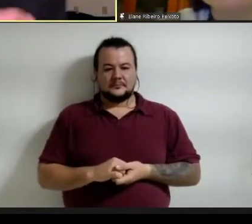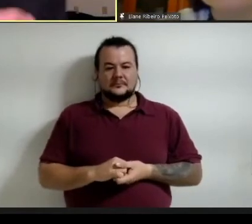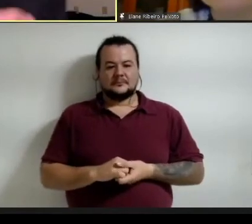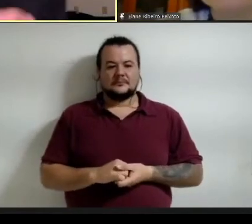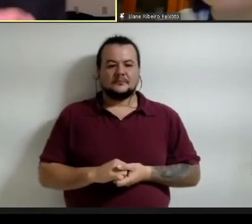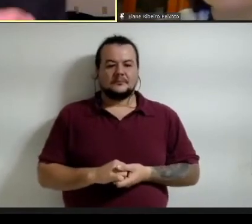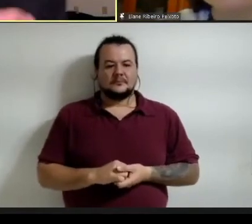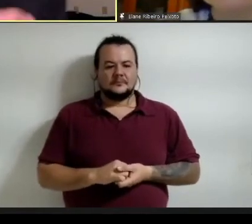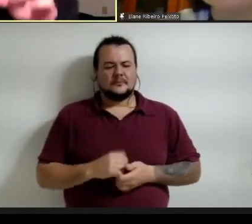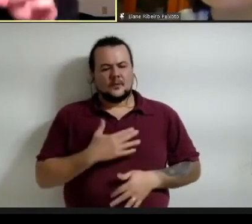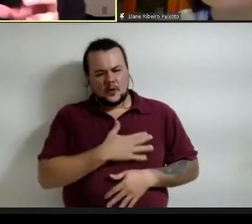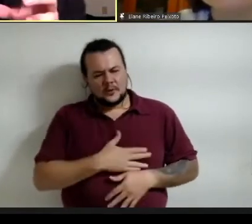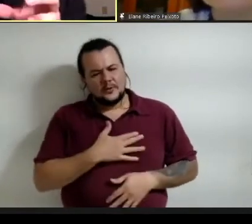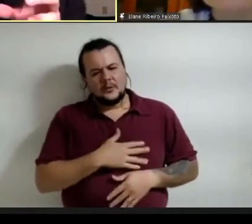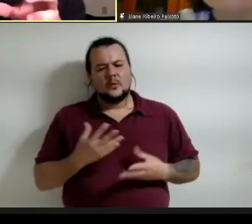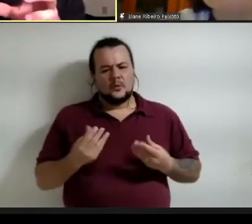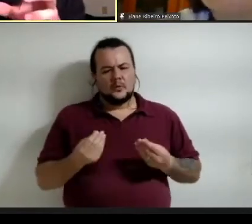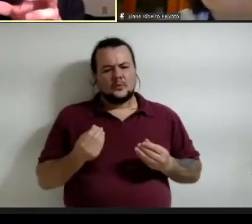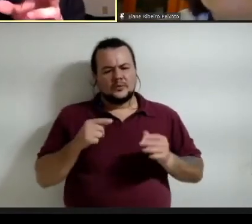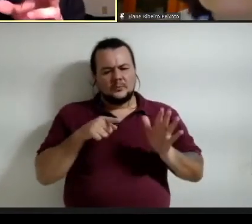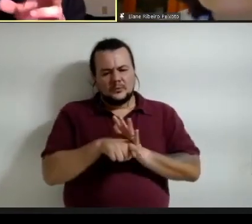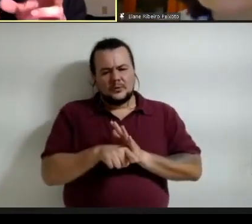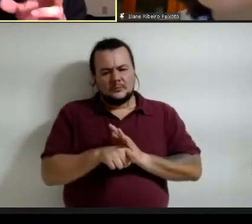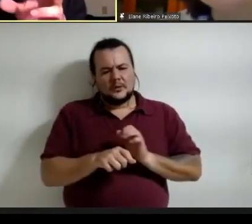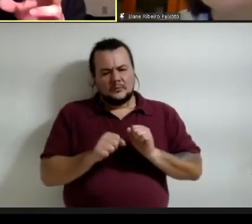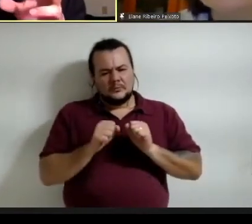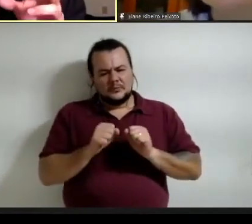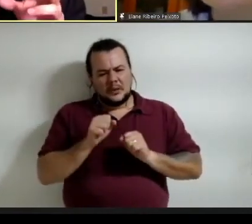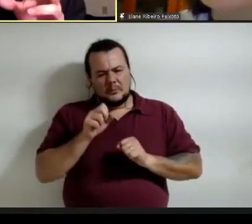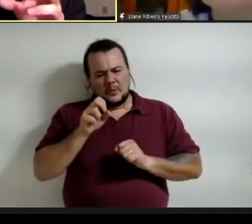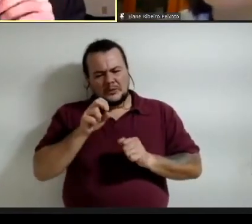Eu gostei muito da pergunta. Pode ler o finalzinho?